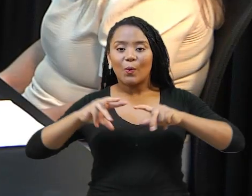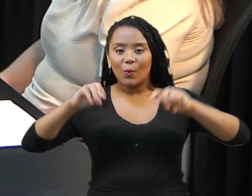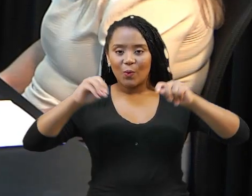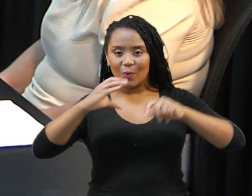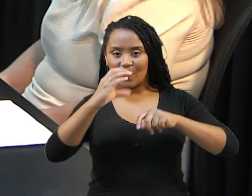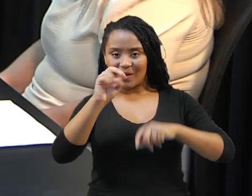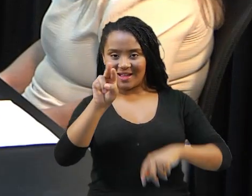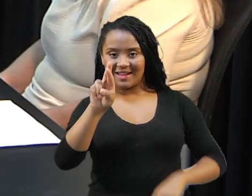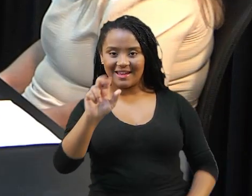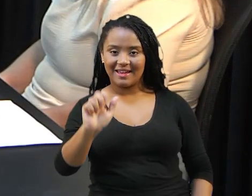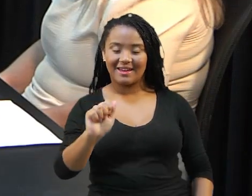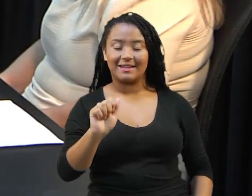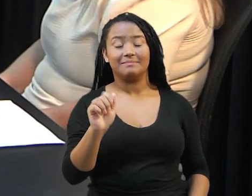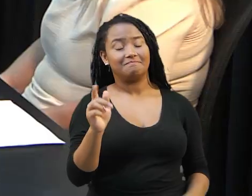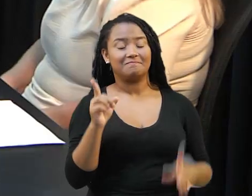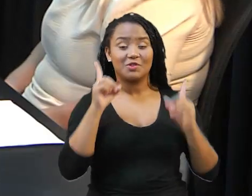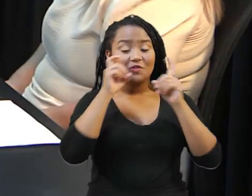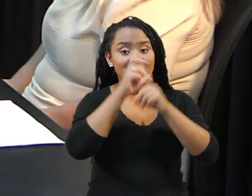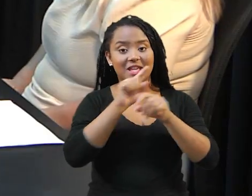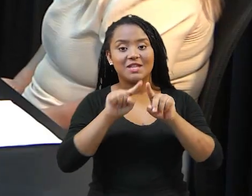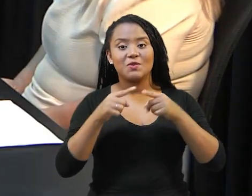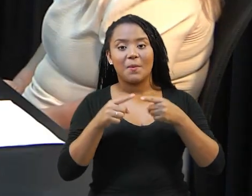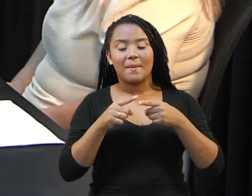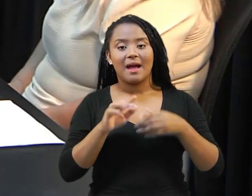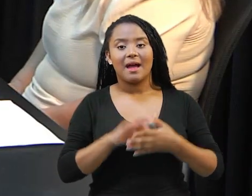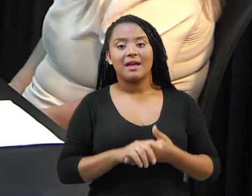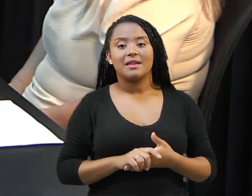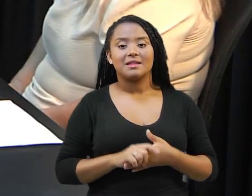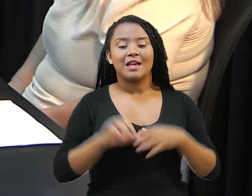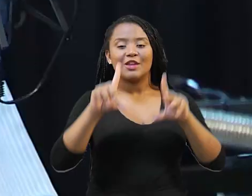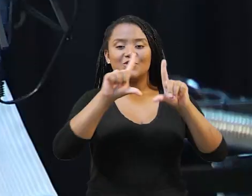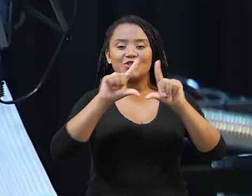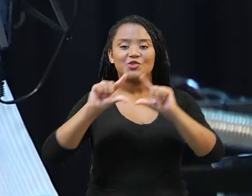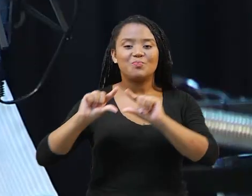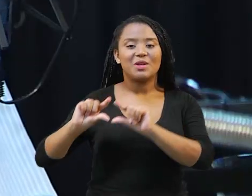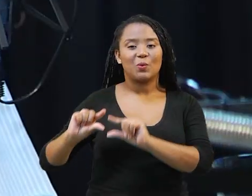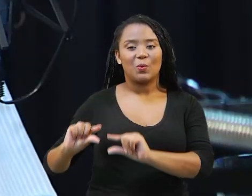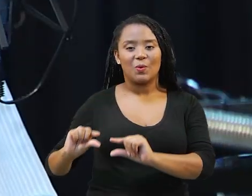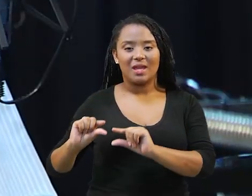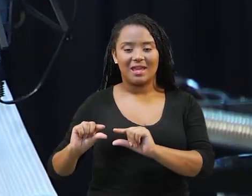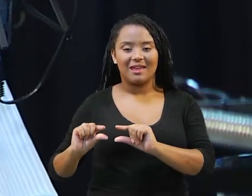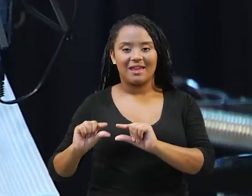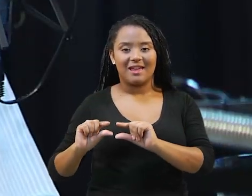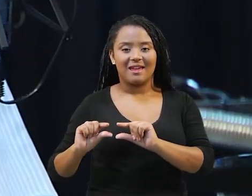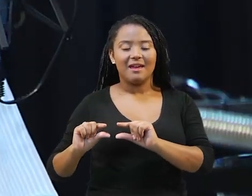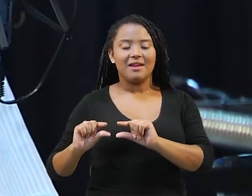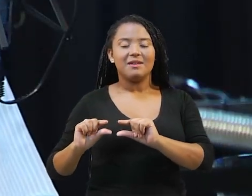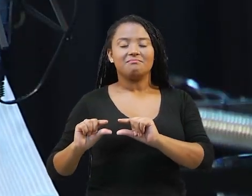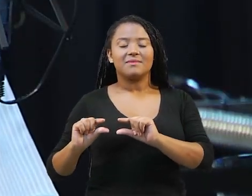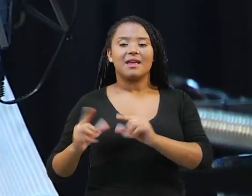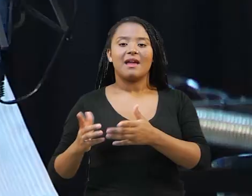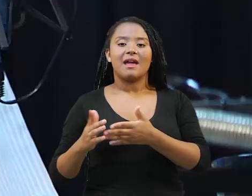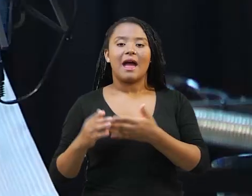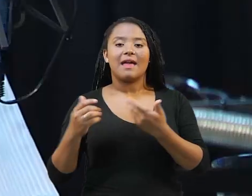que a única forma para algumas doenças muito agressivas de diminuir a mortalidade nas próximas